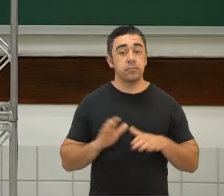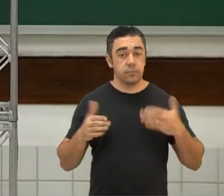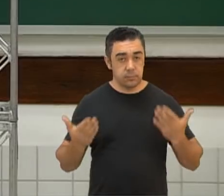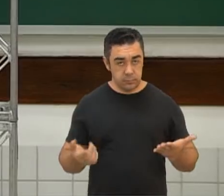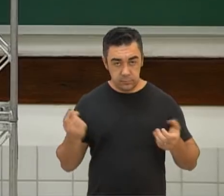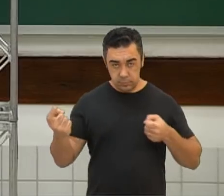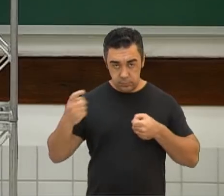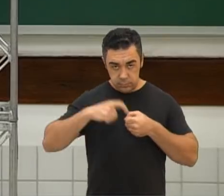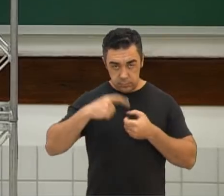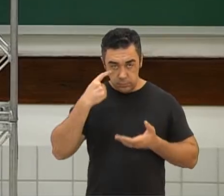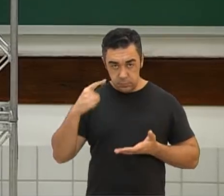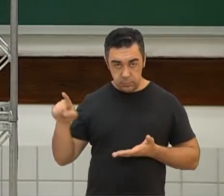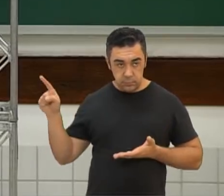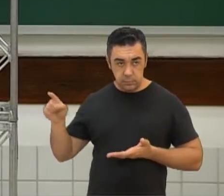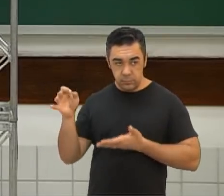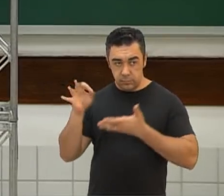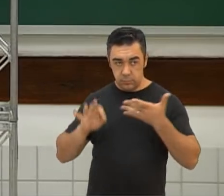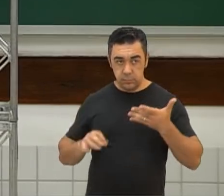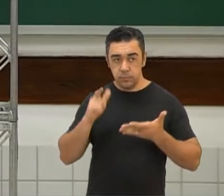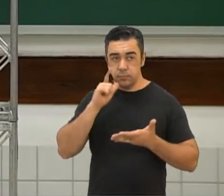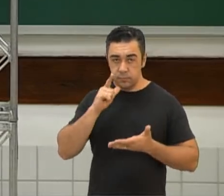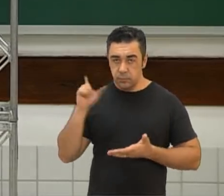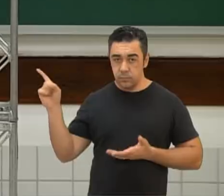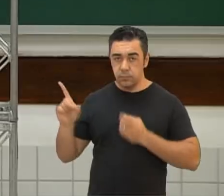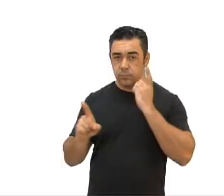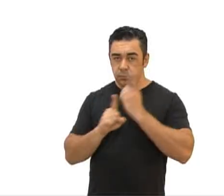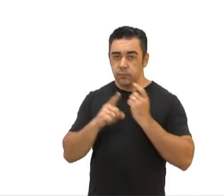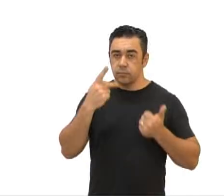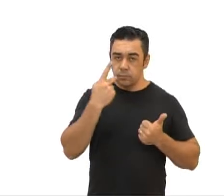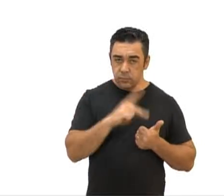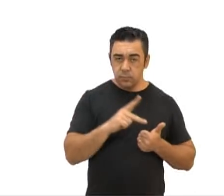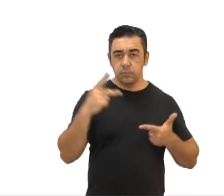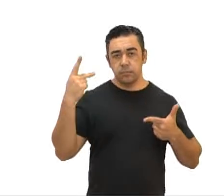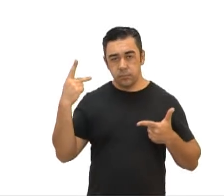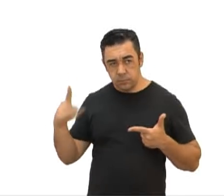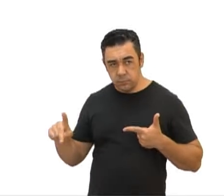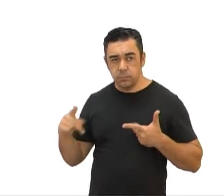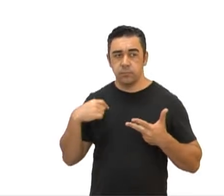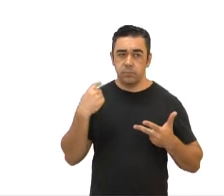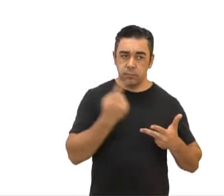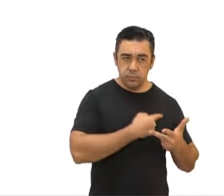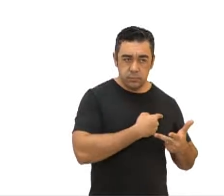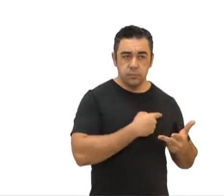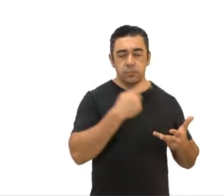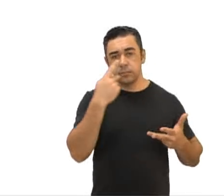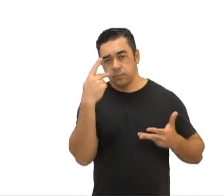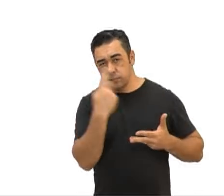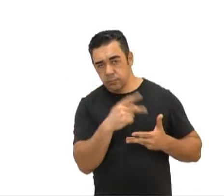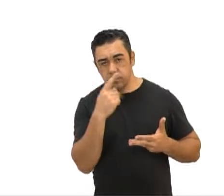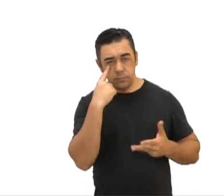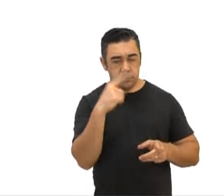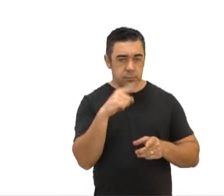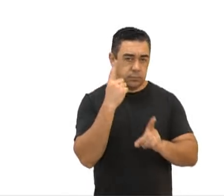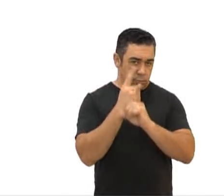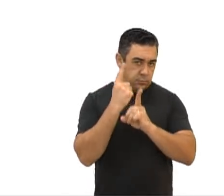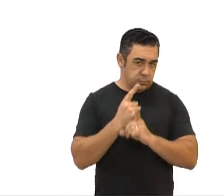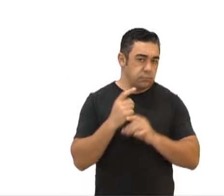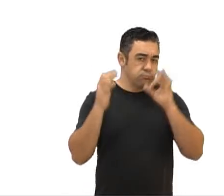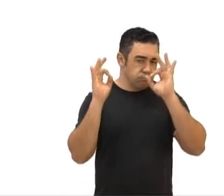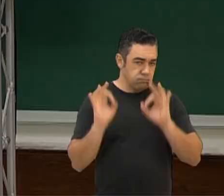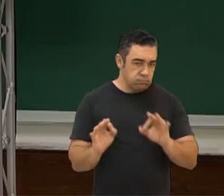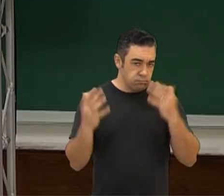Então, retornando, pessoal, quem conseguiu sublinhar ali sua, suas, seu, nosso, tuas, acertou, localizou os pronomes